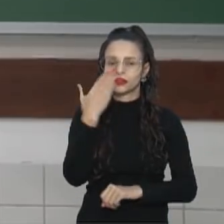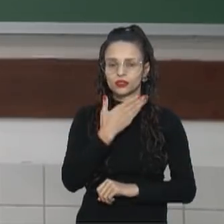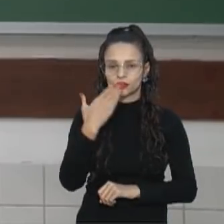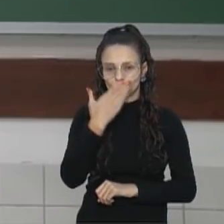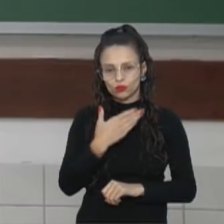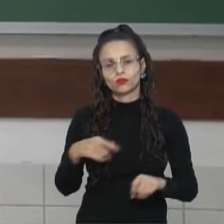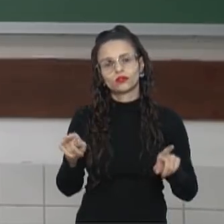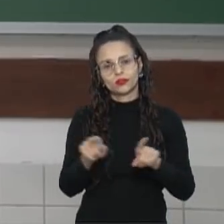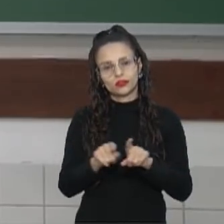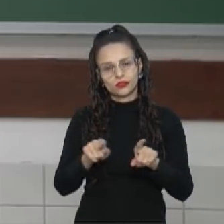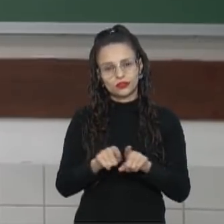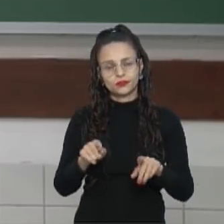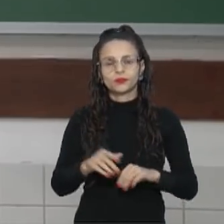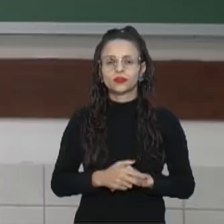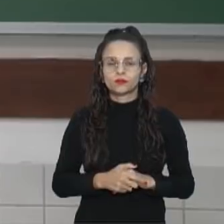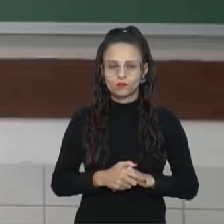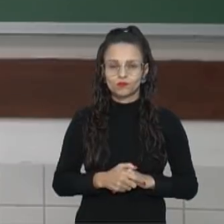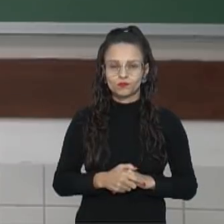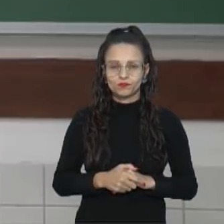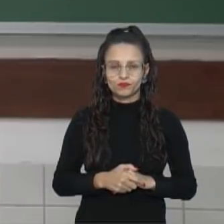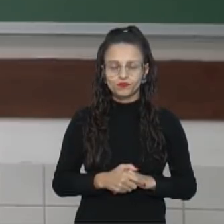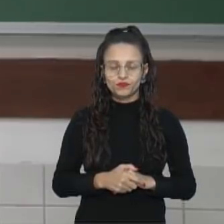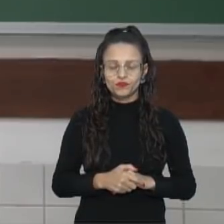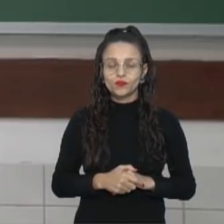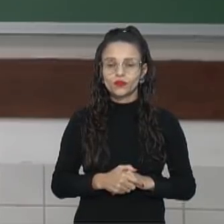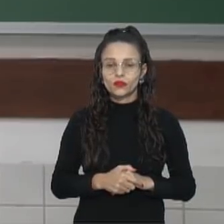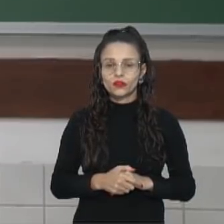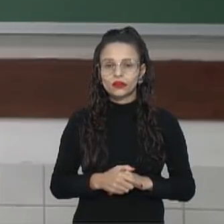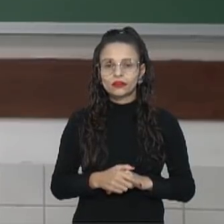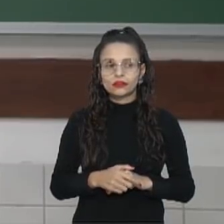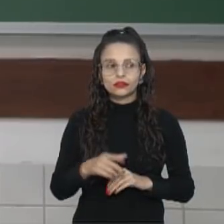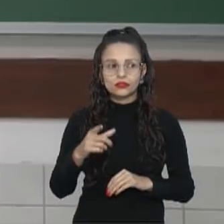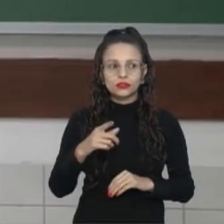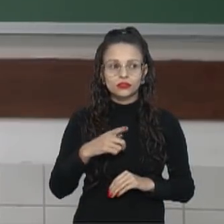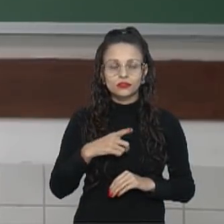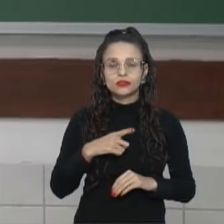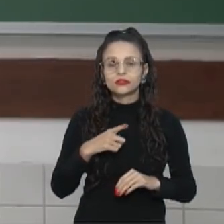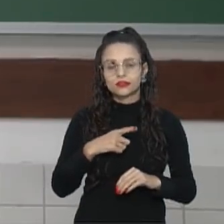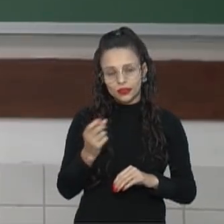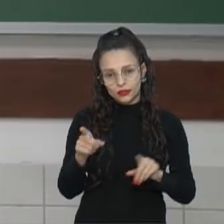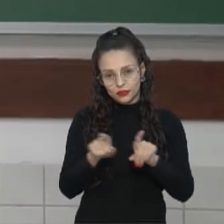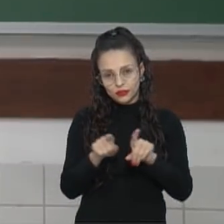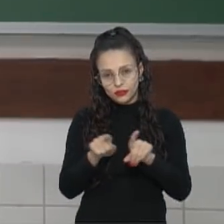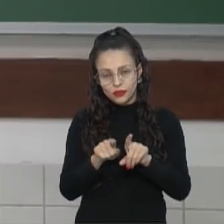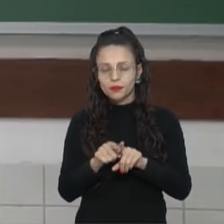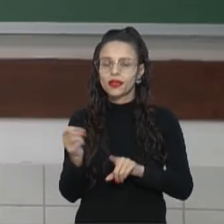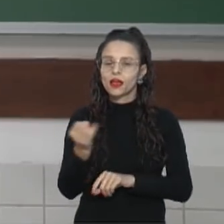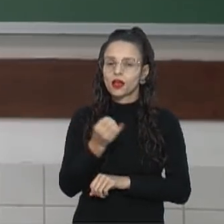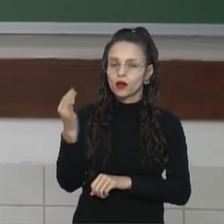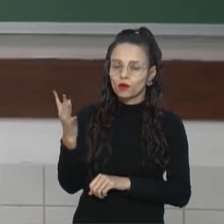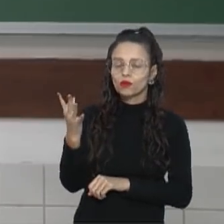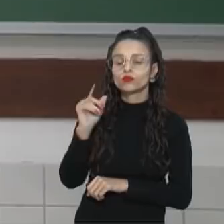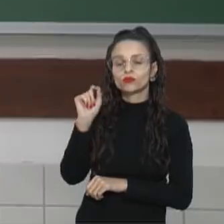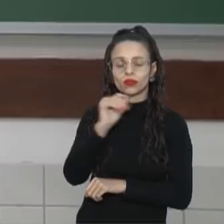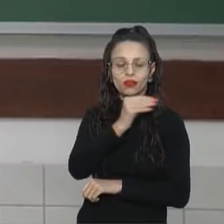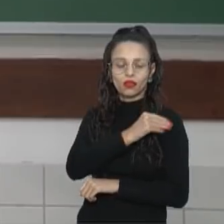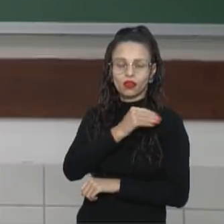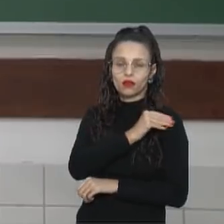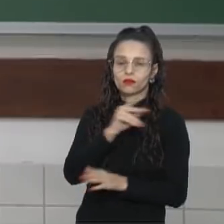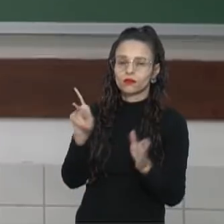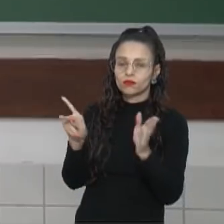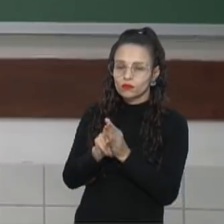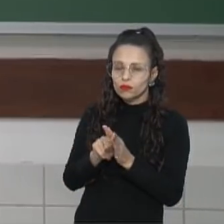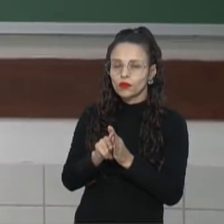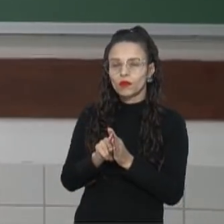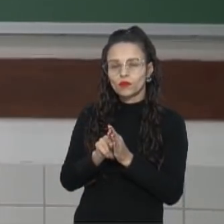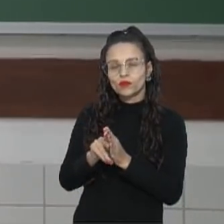de milho começando a aparecer nas bombas de postos aí. Não muda nada para o carro, tá? Fica tranquilo. Então, sempre pensar nisso. Objetivos da